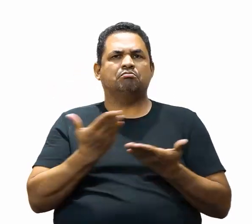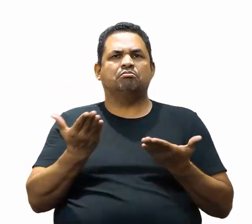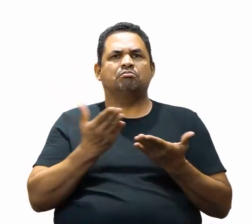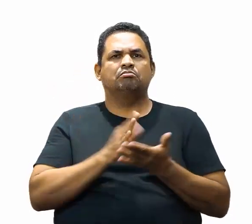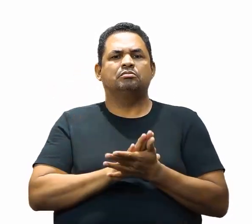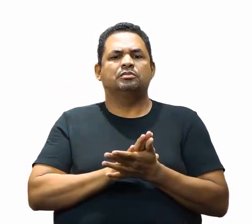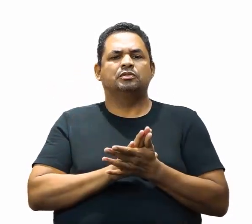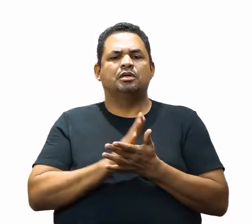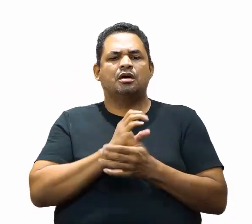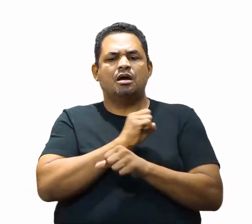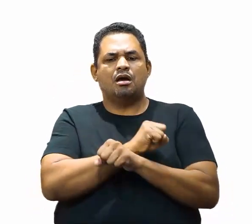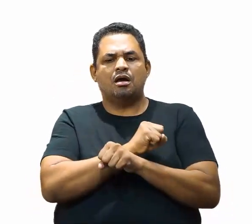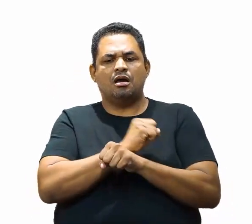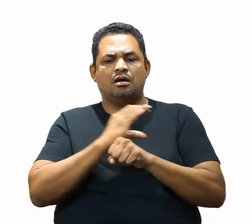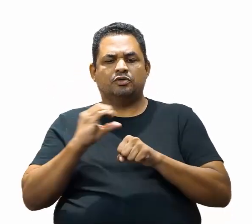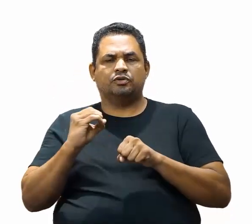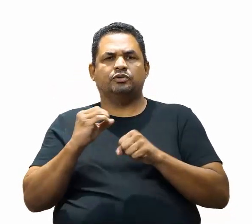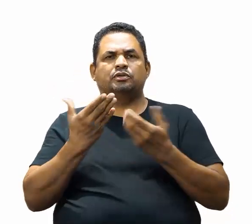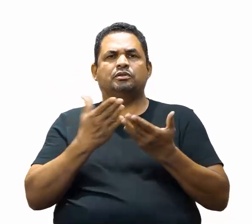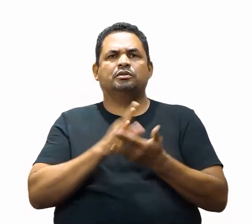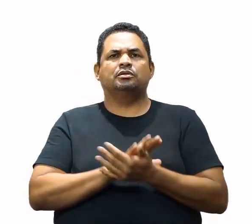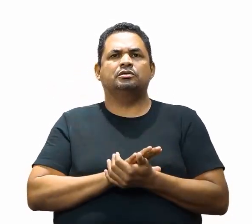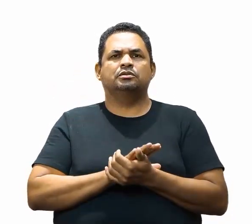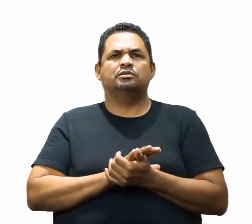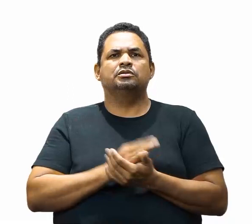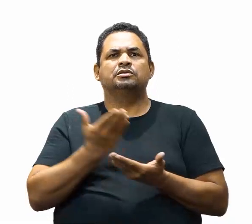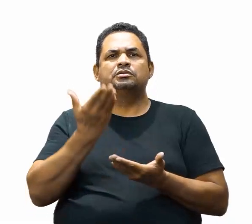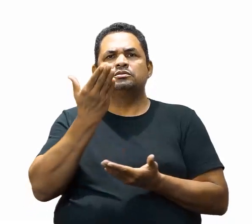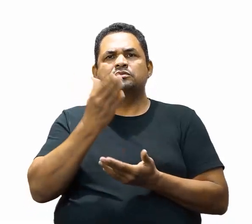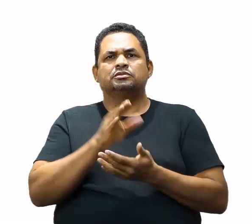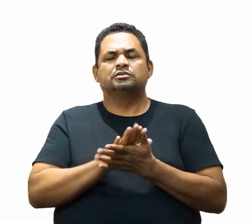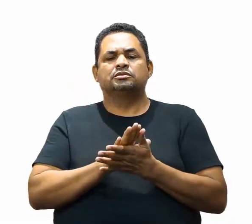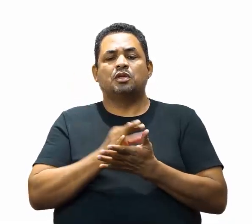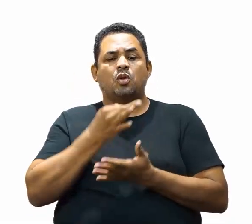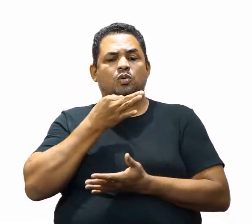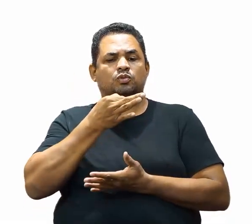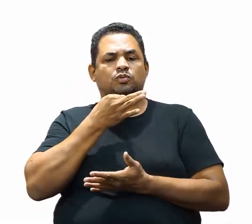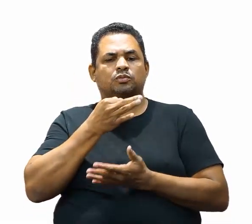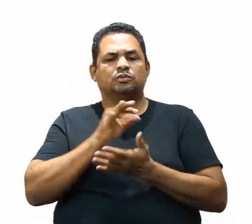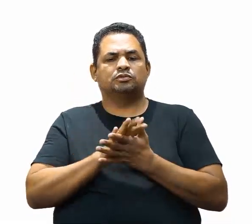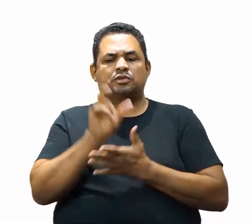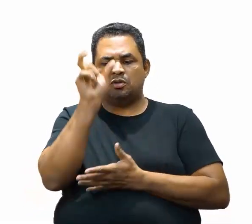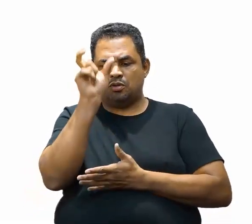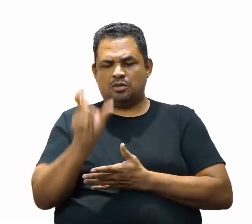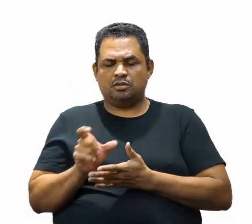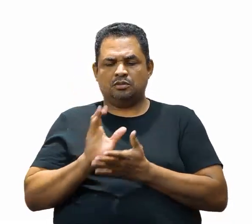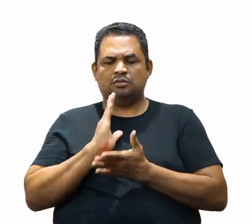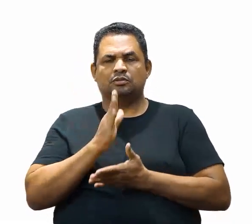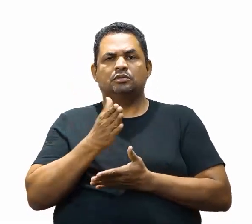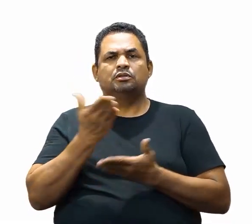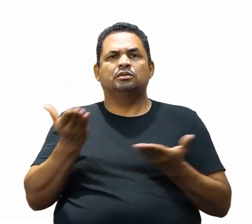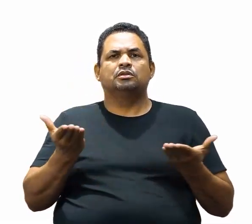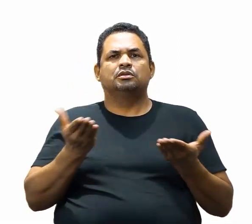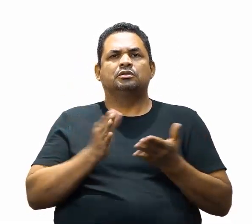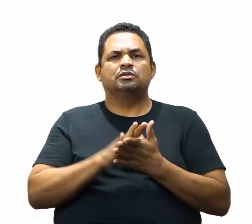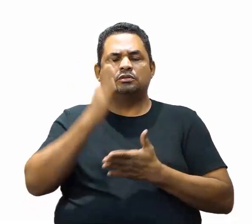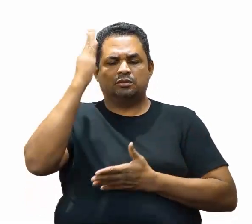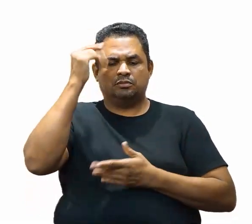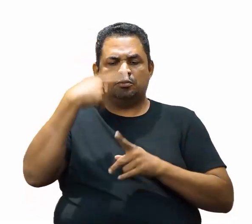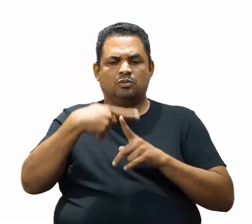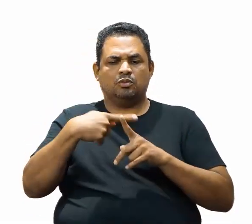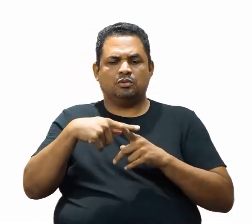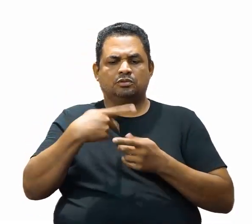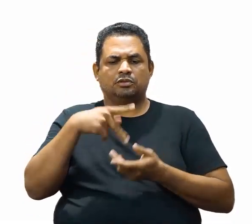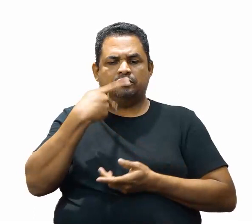determinado. O artigo que a gente supõe que o interlocutor já sabe, porque já foi falado em